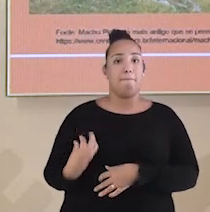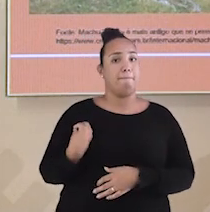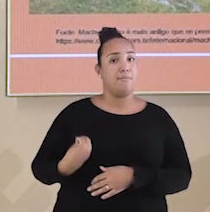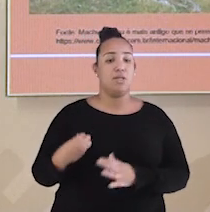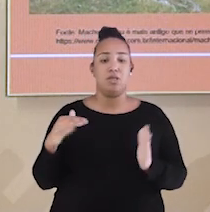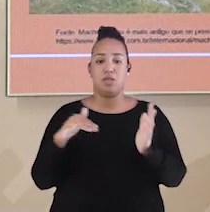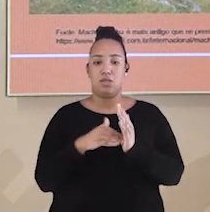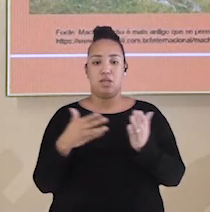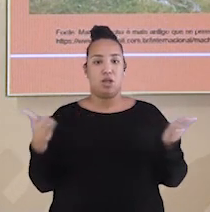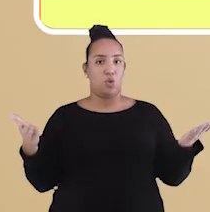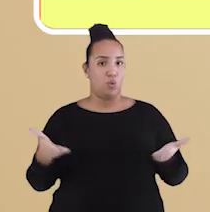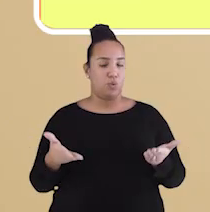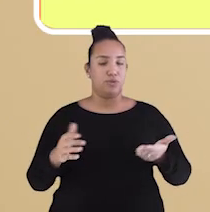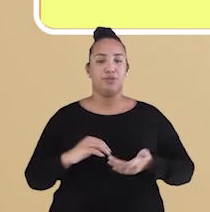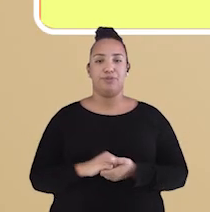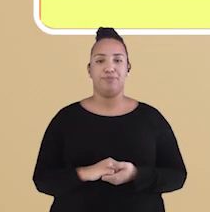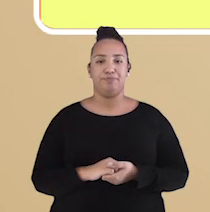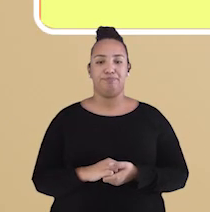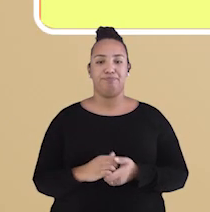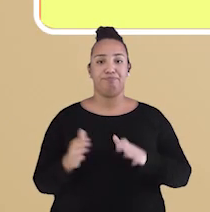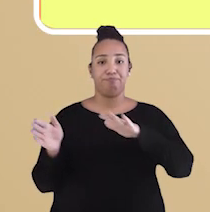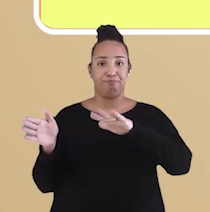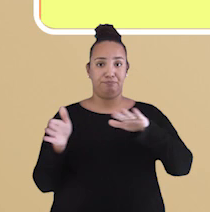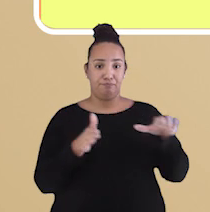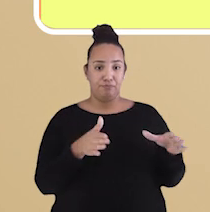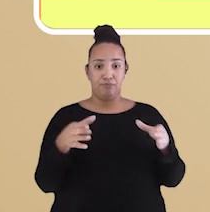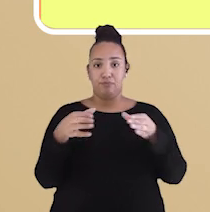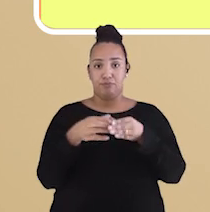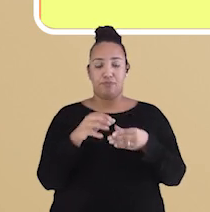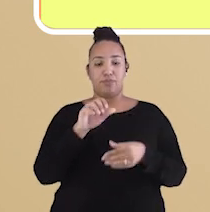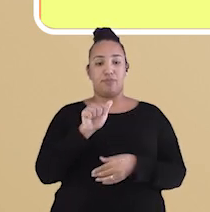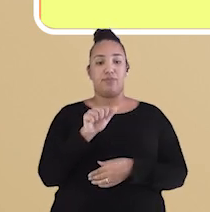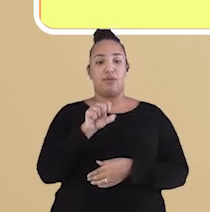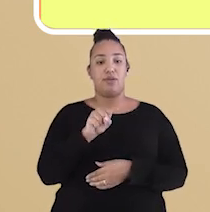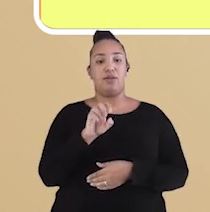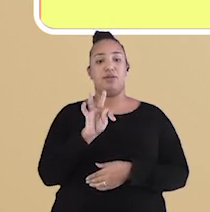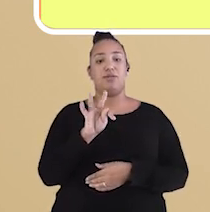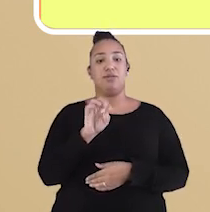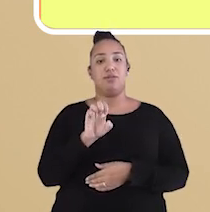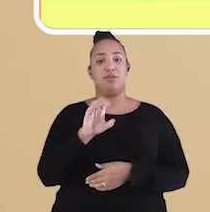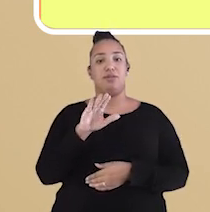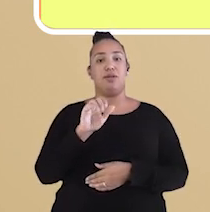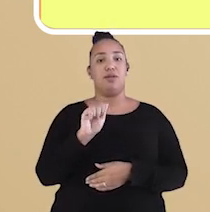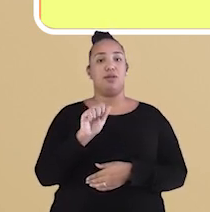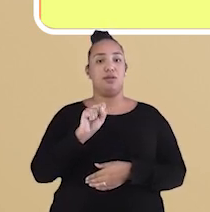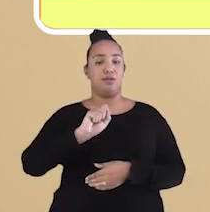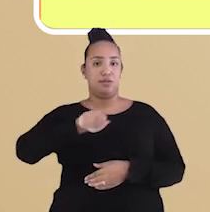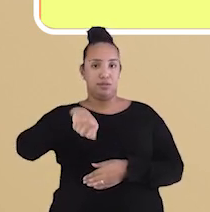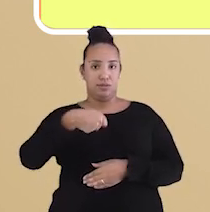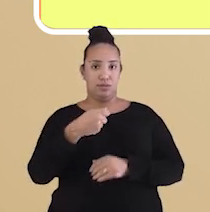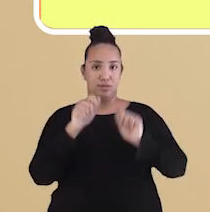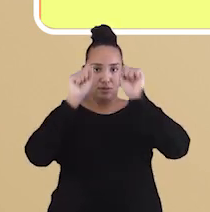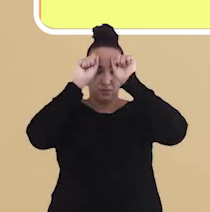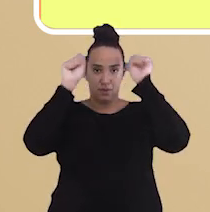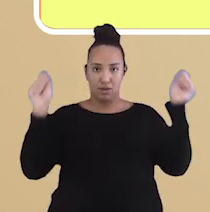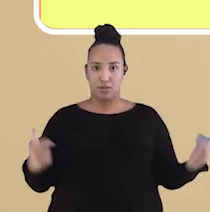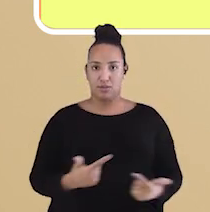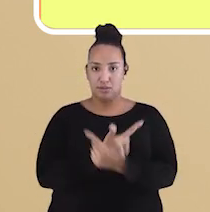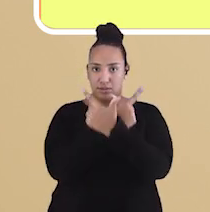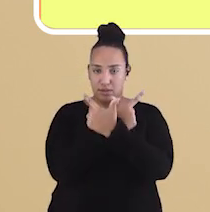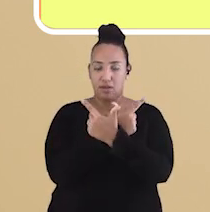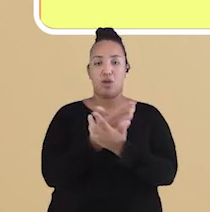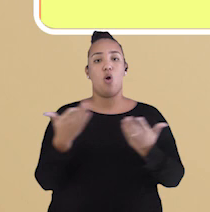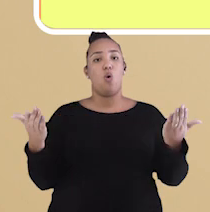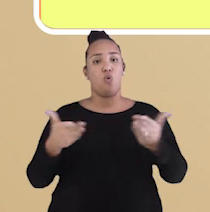presentes até hoje. Os astecas estiveram presentes na região do atual México, até mais ou menos a